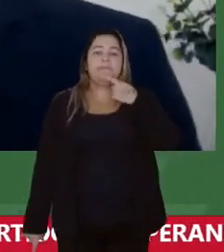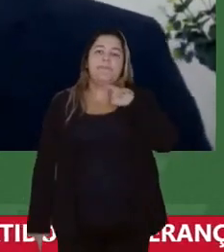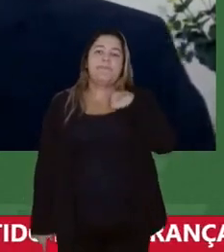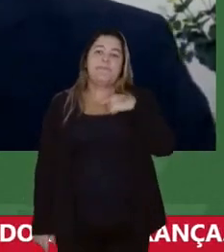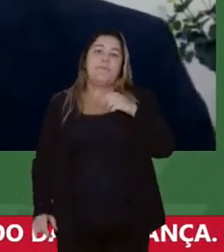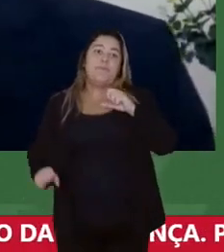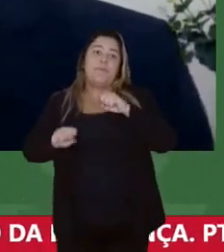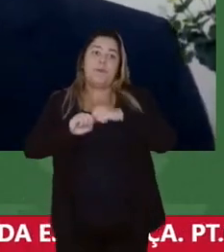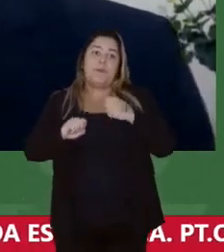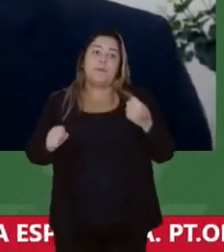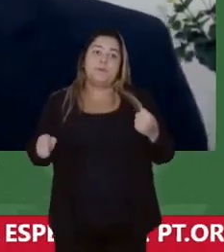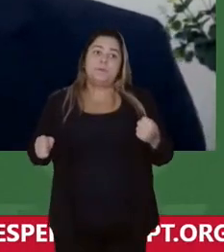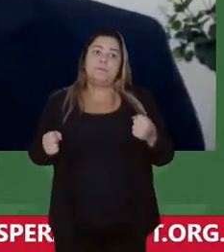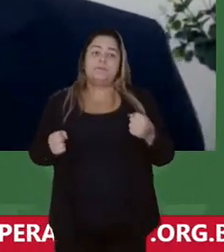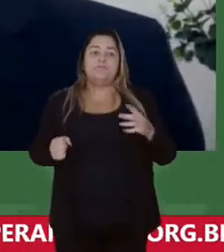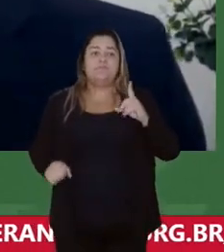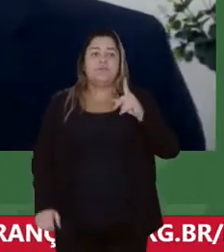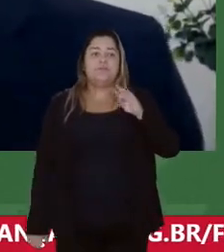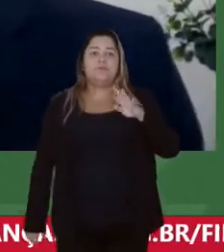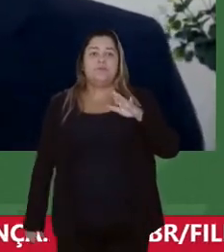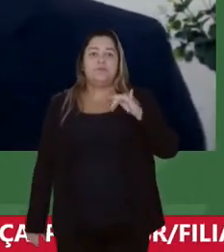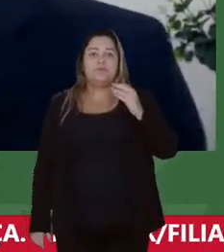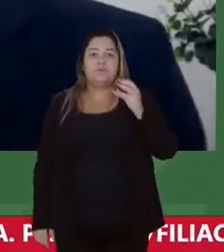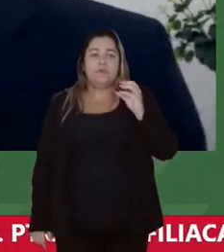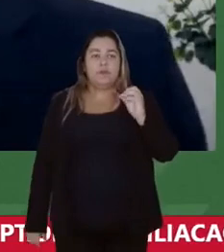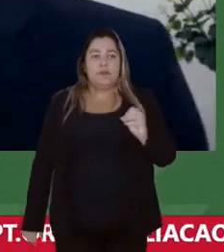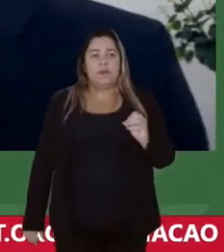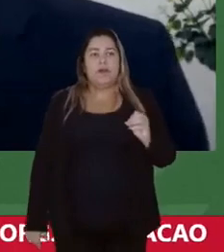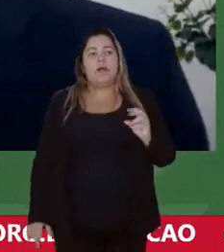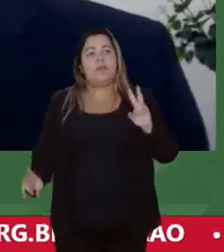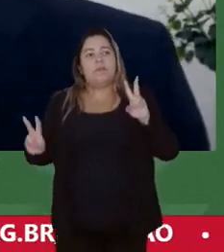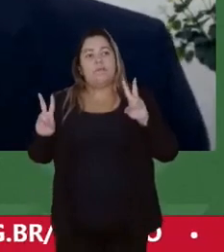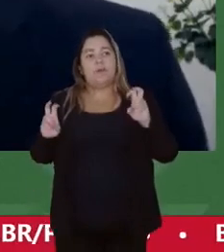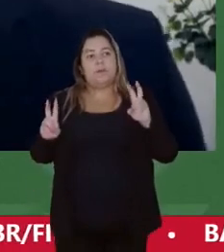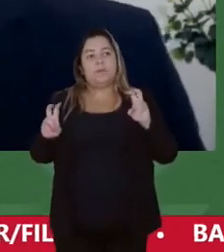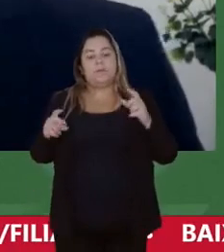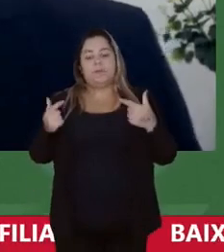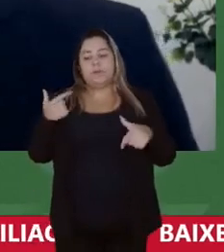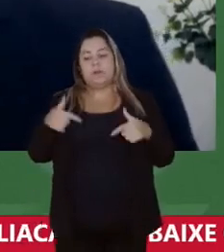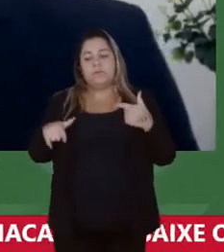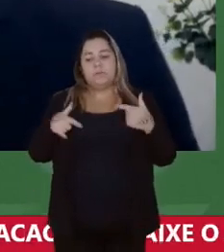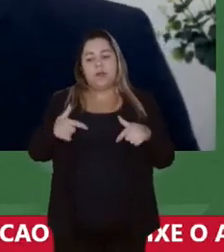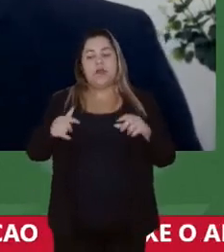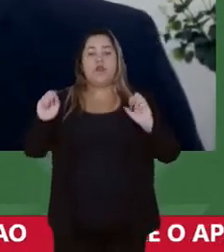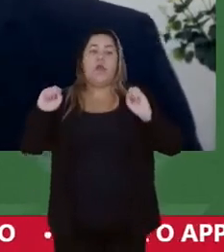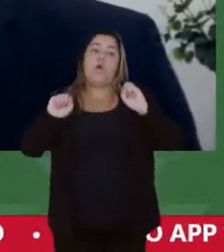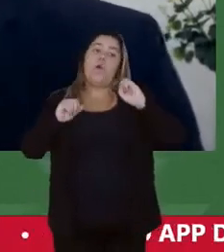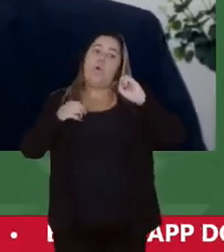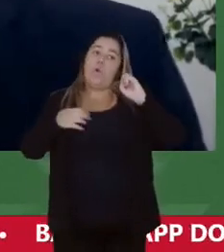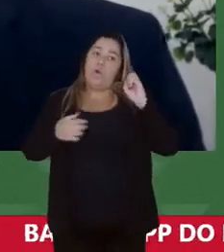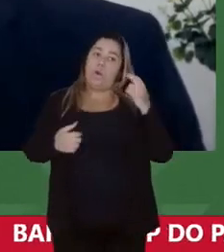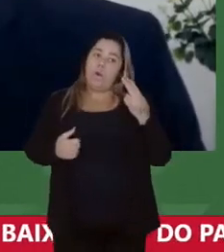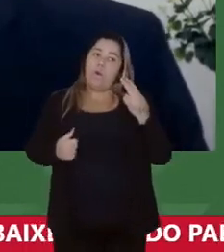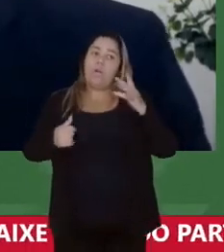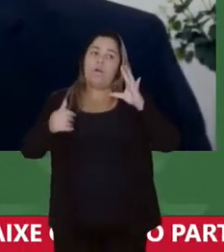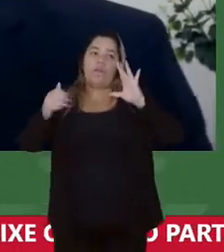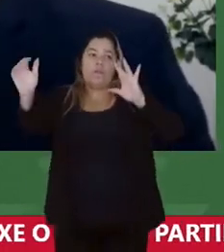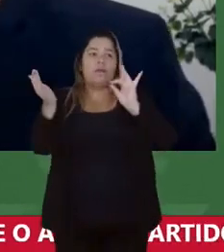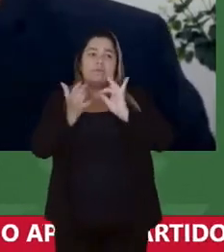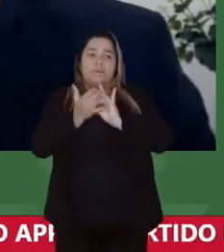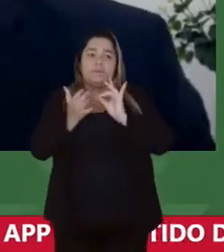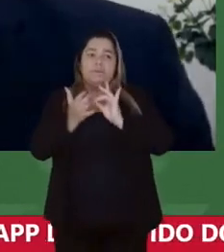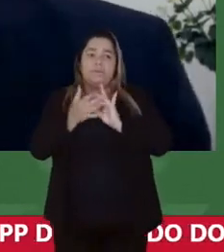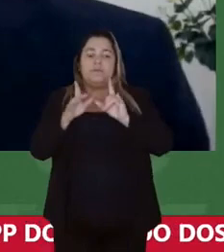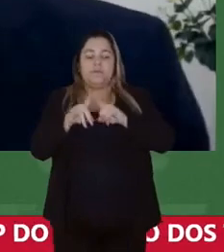a maior destruição do governo Bolsonaro em relação à temática que vocês trabalham, ou, na verdade, qual o